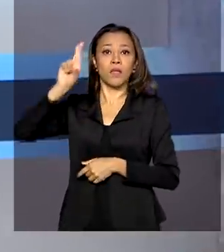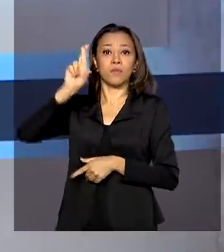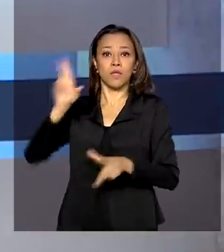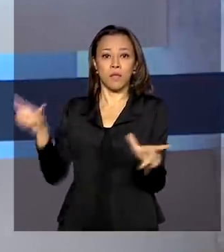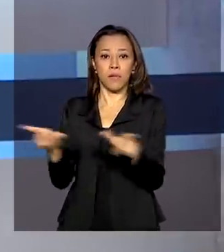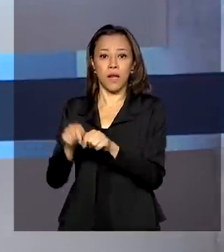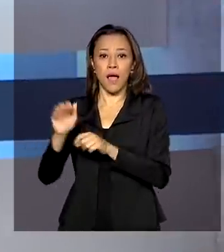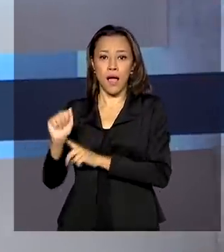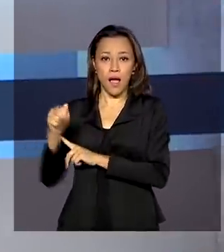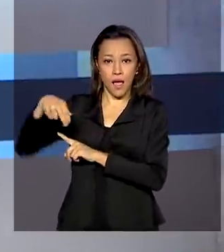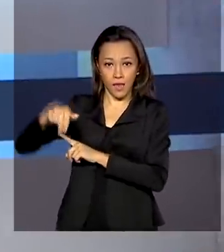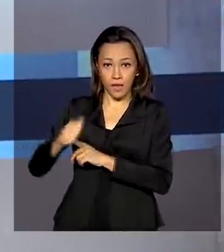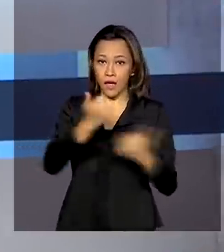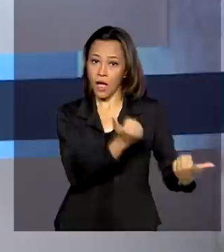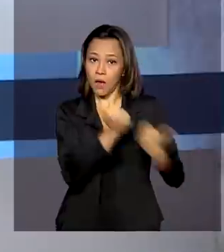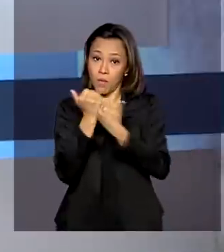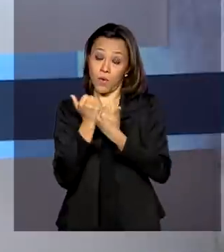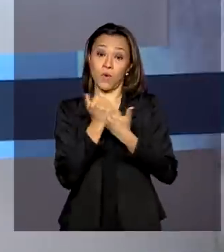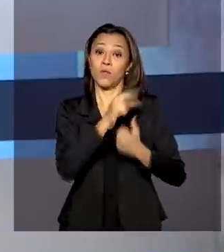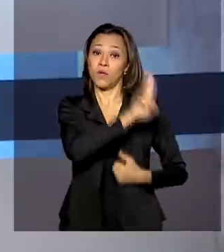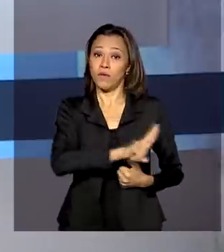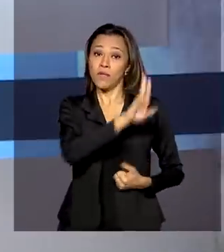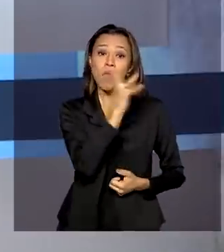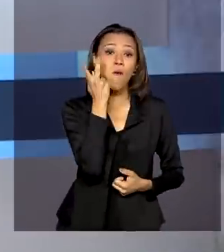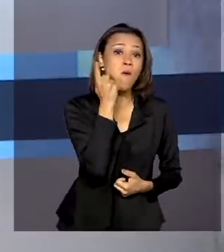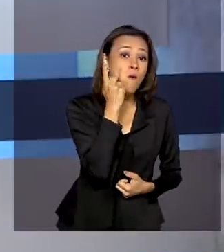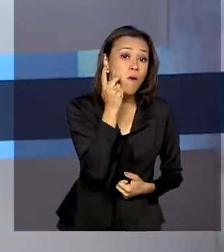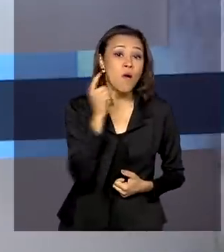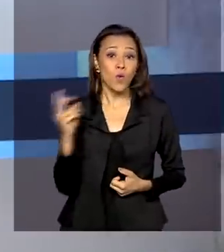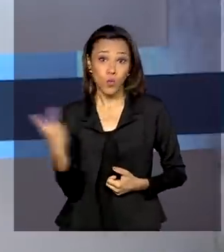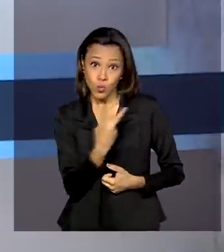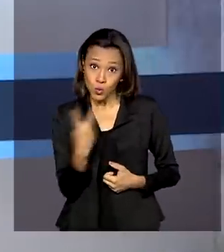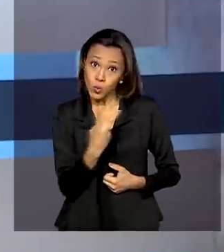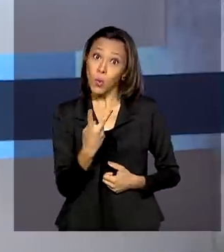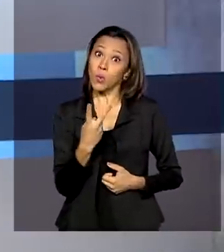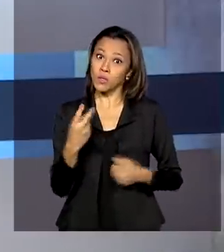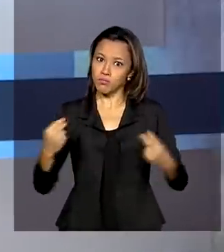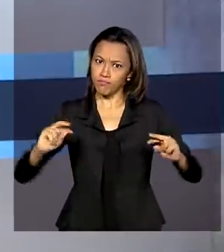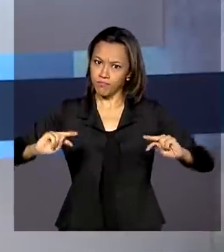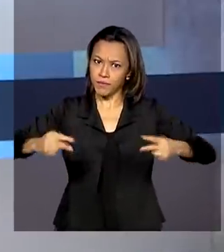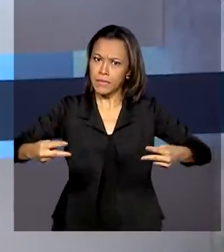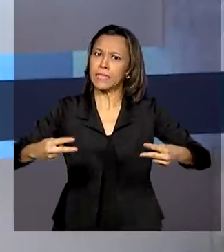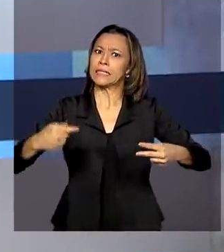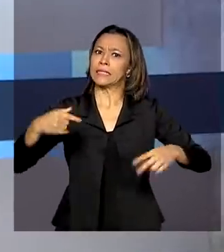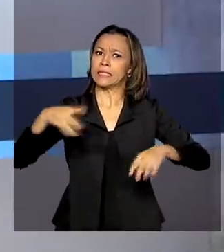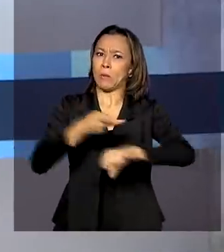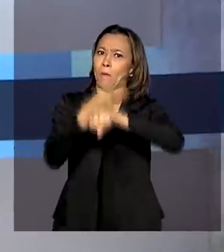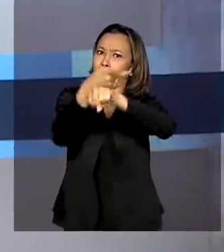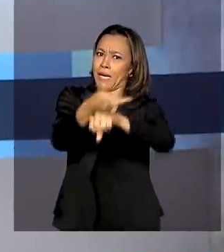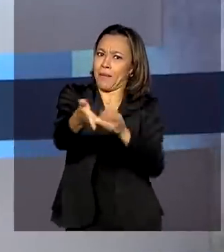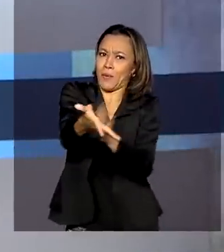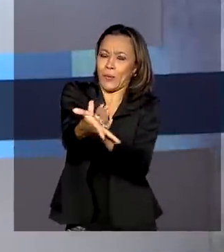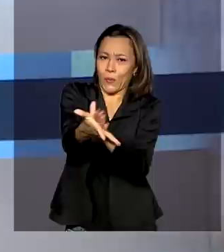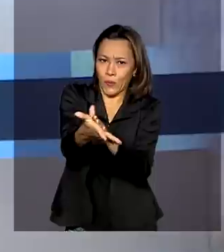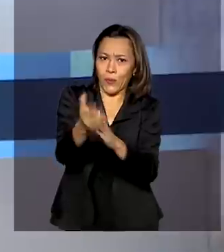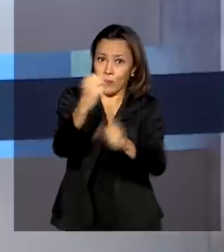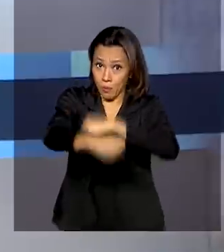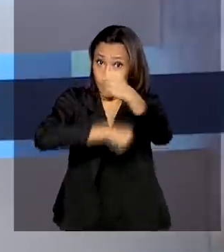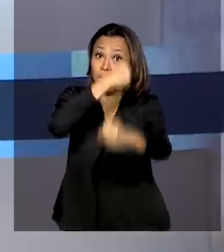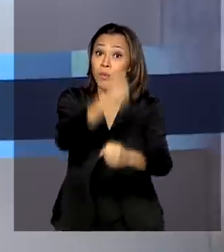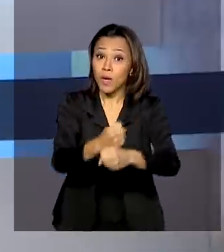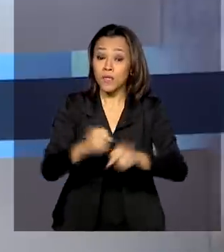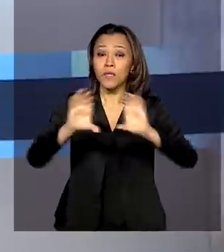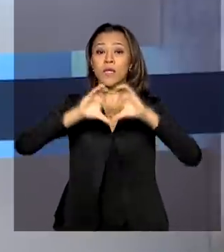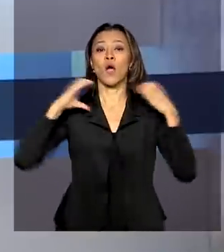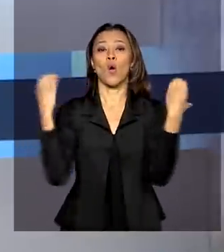com apoio da Universidade Federal do Ceará, é semifinalista num prêmio internacional que será entregue no ano que vem na Conferência da